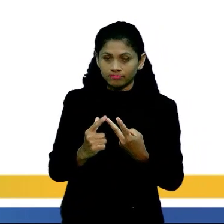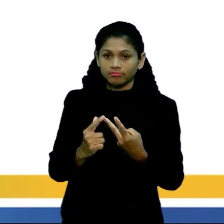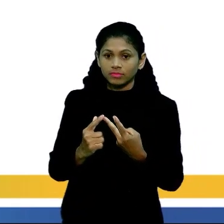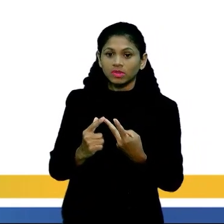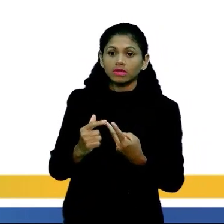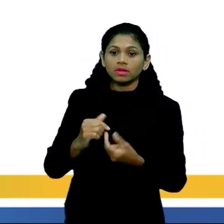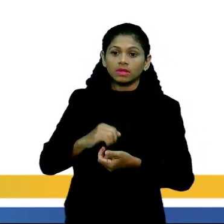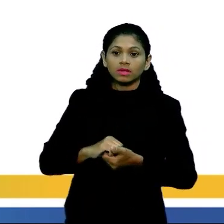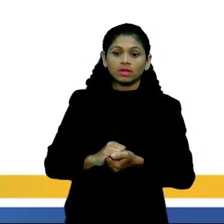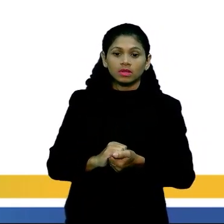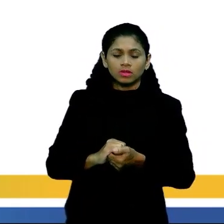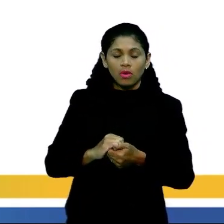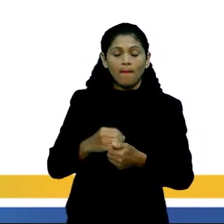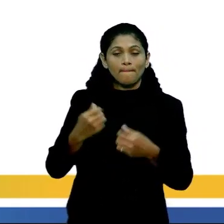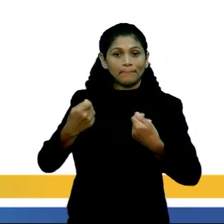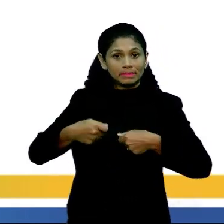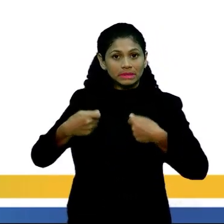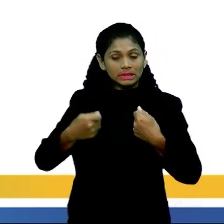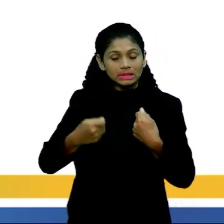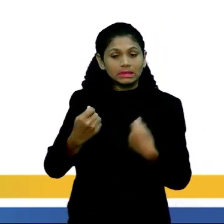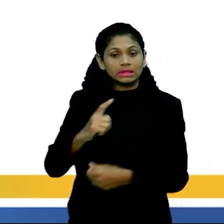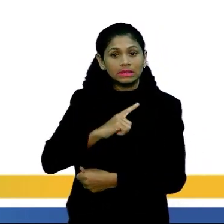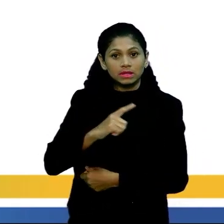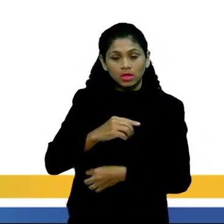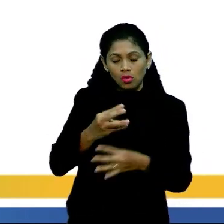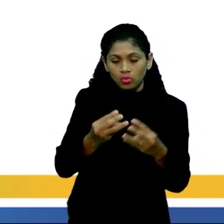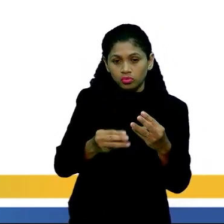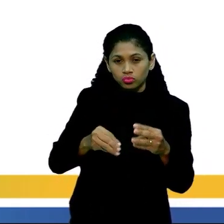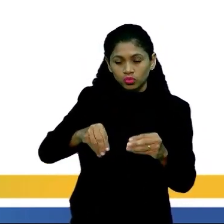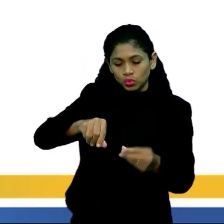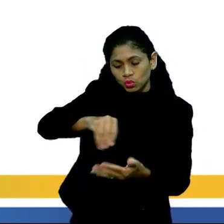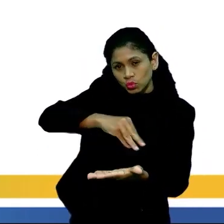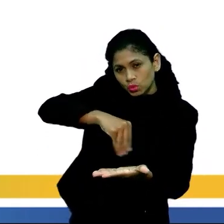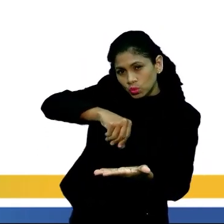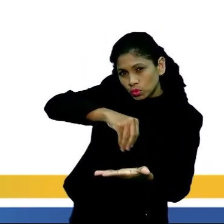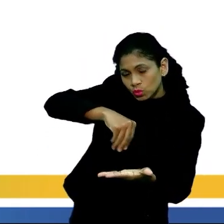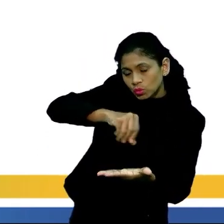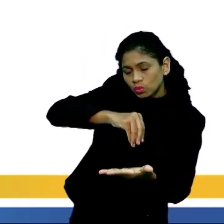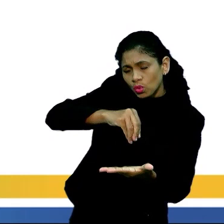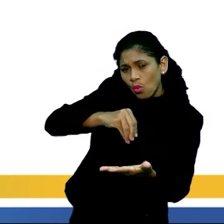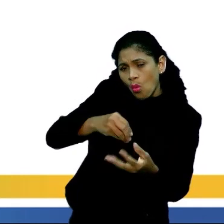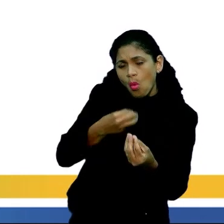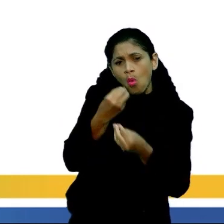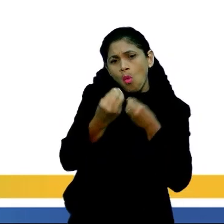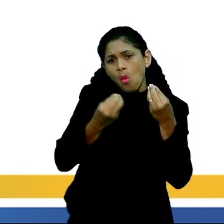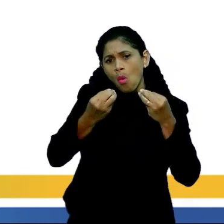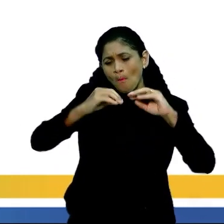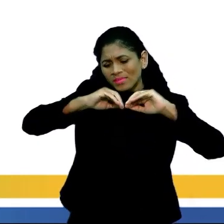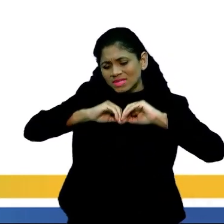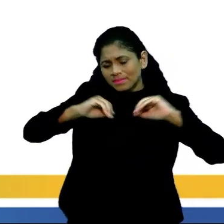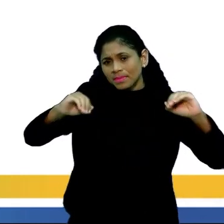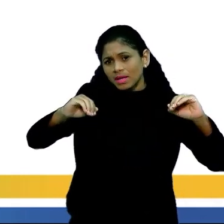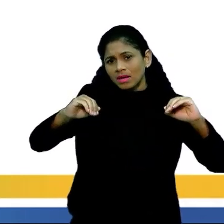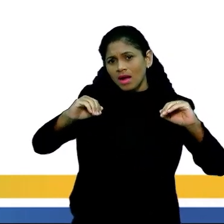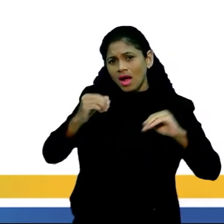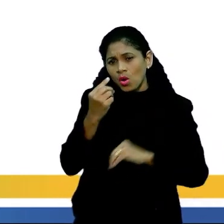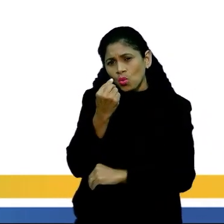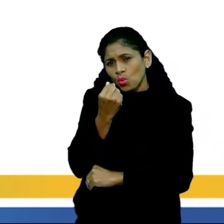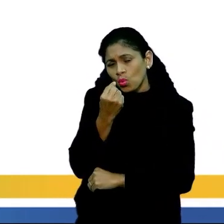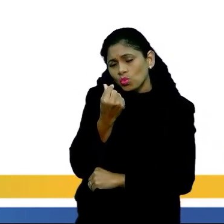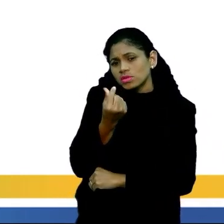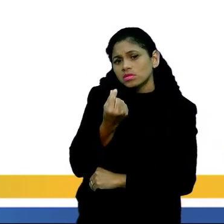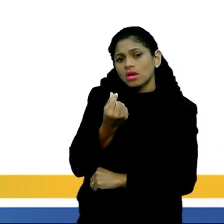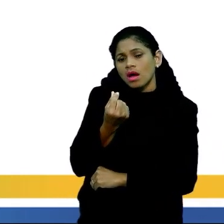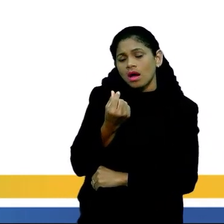Então, eu posso ter uma mistura de sal e areia, e como que eu faço para separar esse sal da areia? Eu posso adicionar